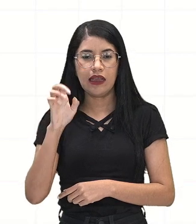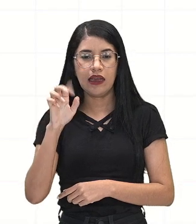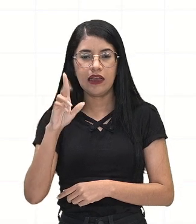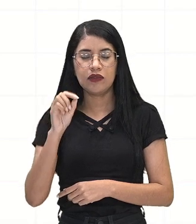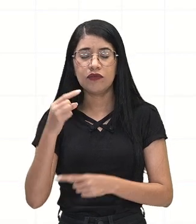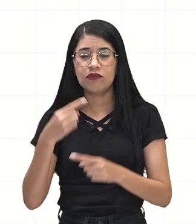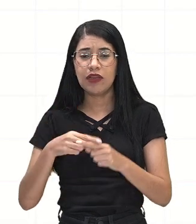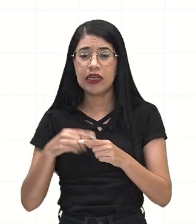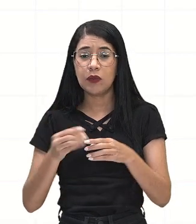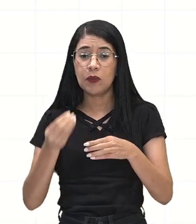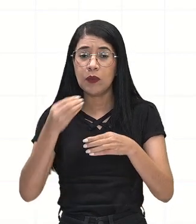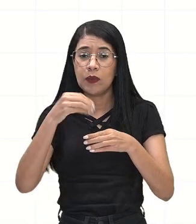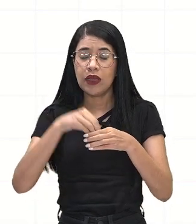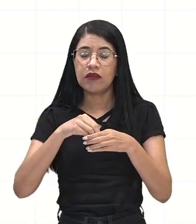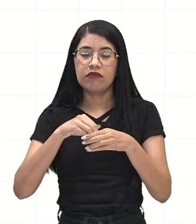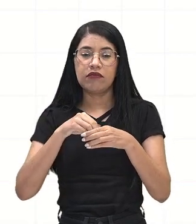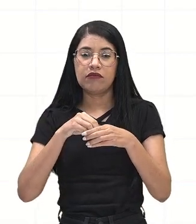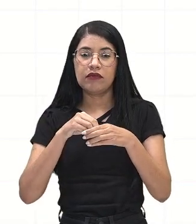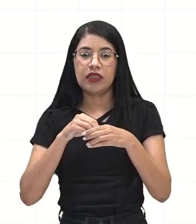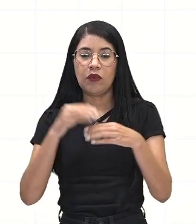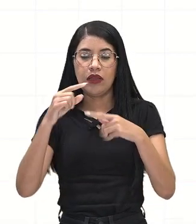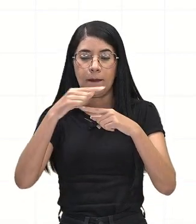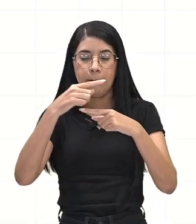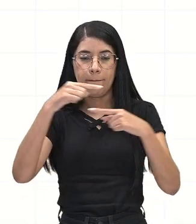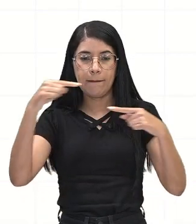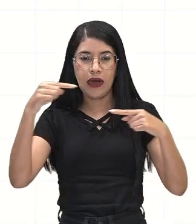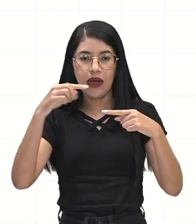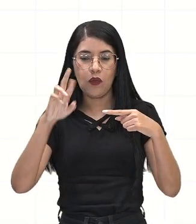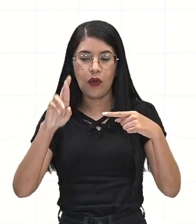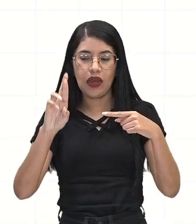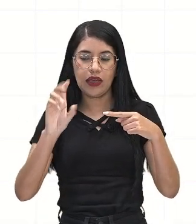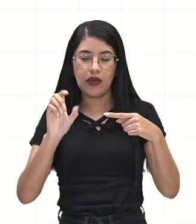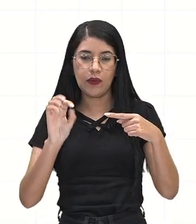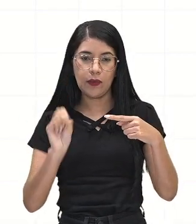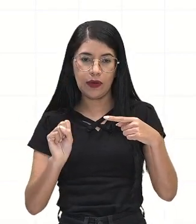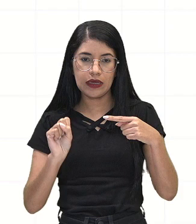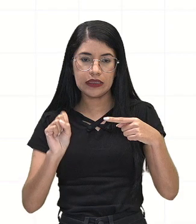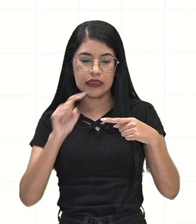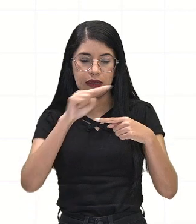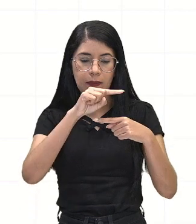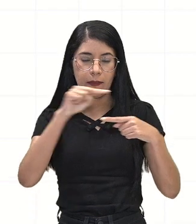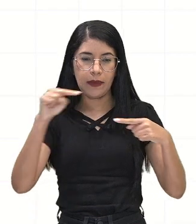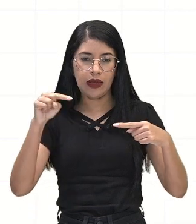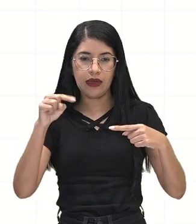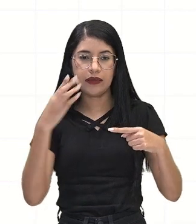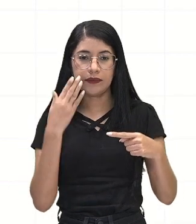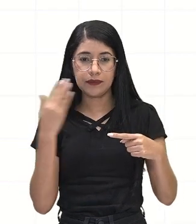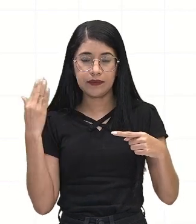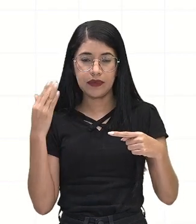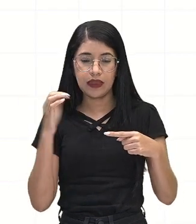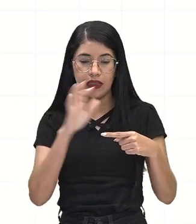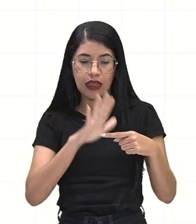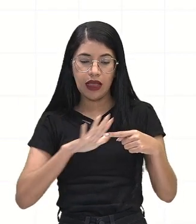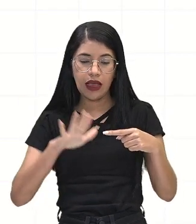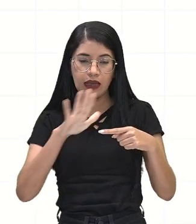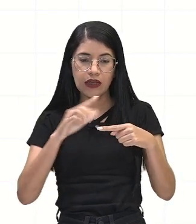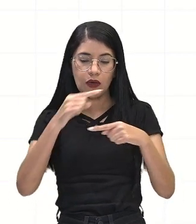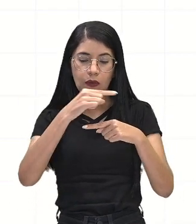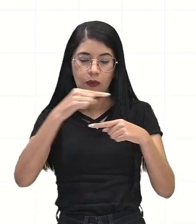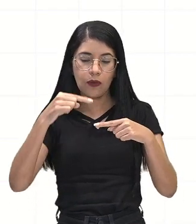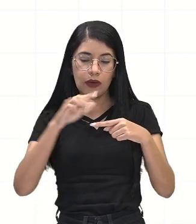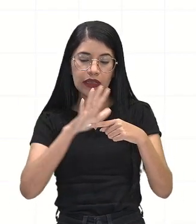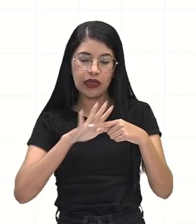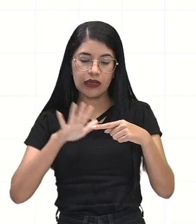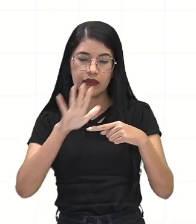interior, estão na região entre R e S. Aqui, ó, eles estão nessa região, correto? Então, ó, por isso